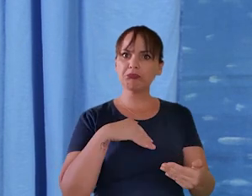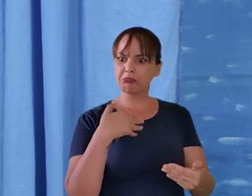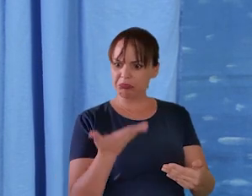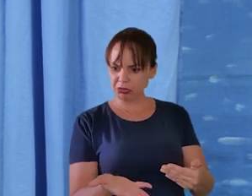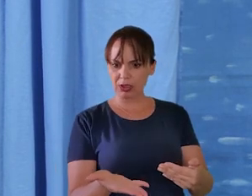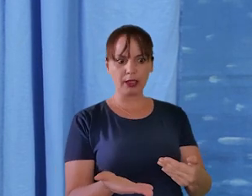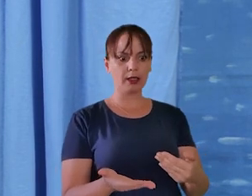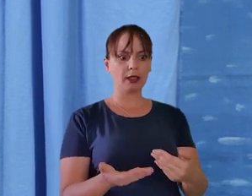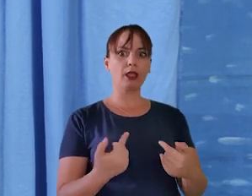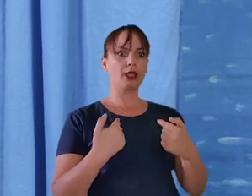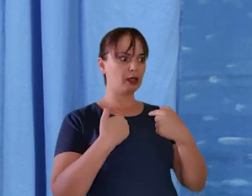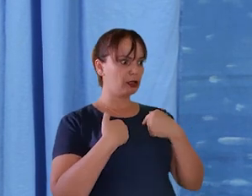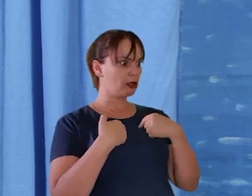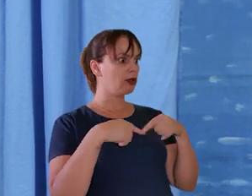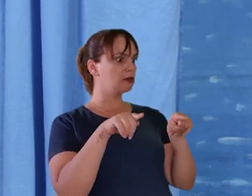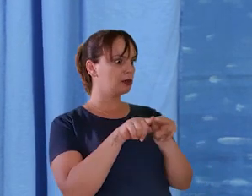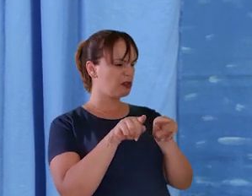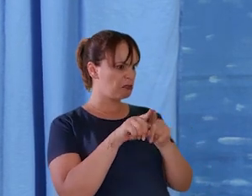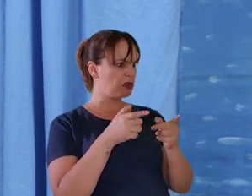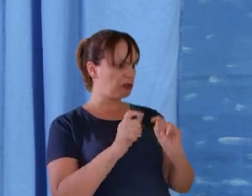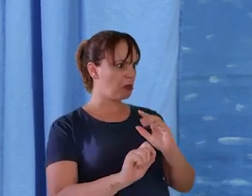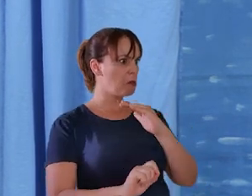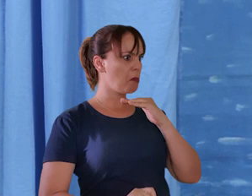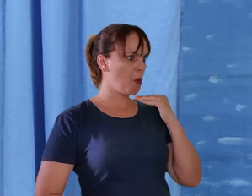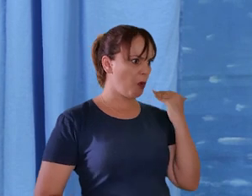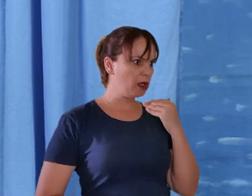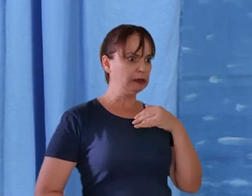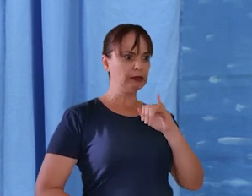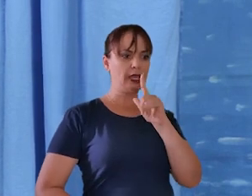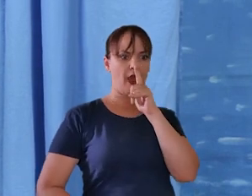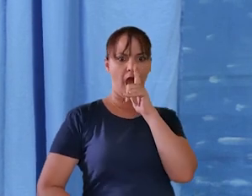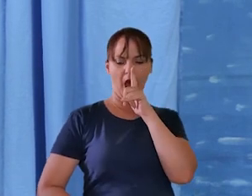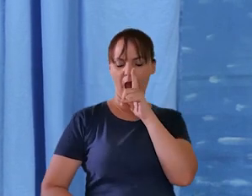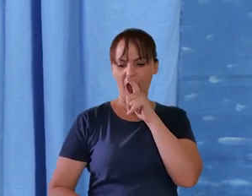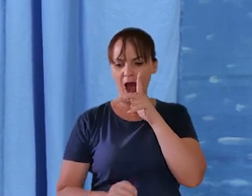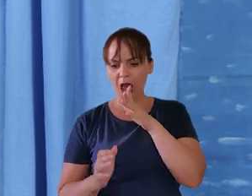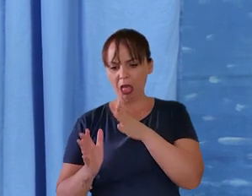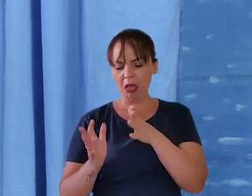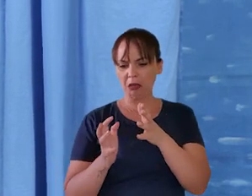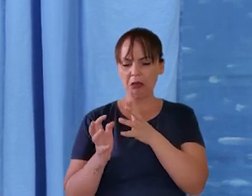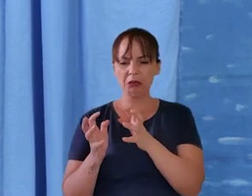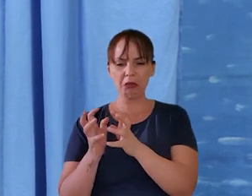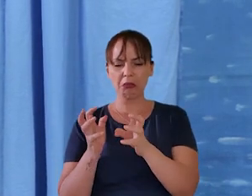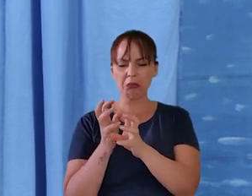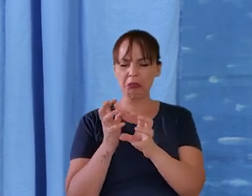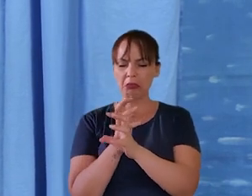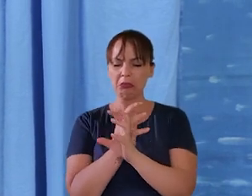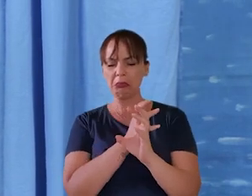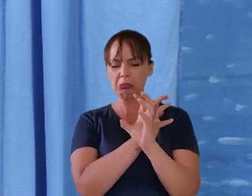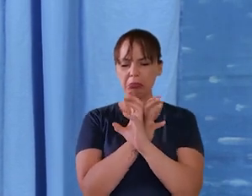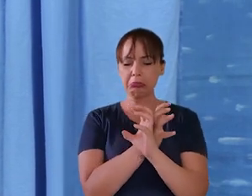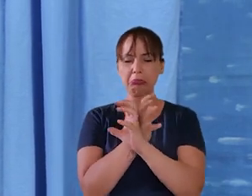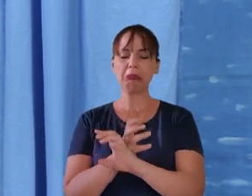E nós também poderemos morrer se as águas continuarem assim poluídas e